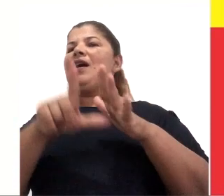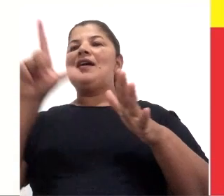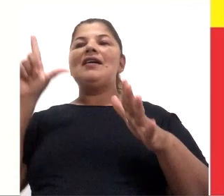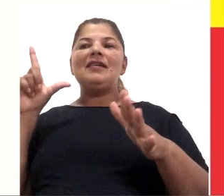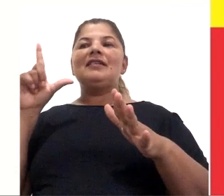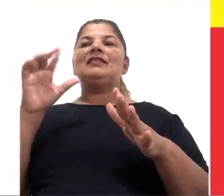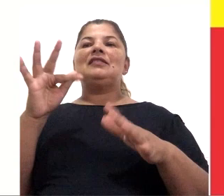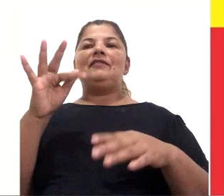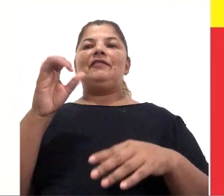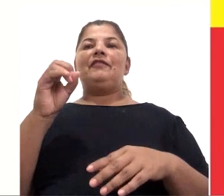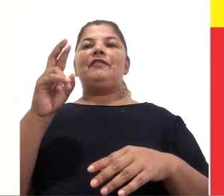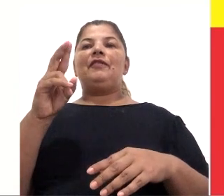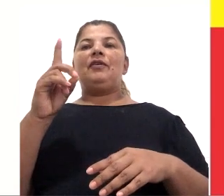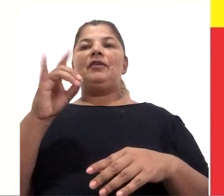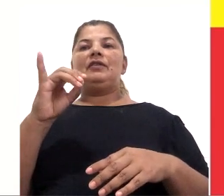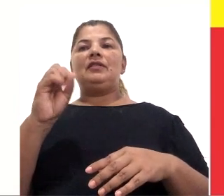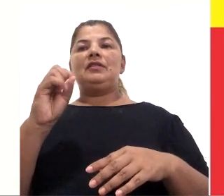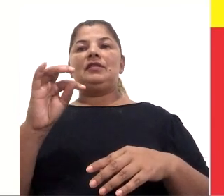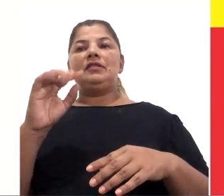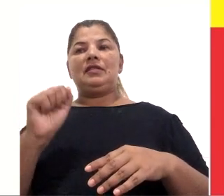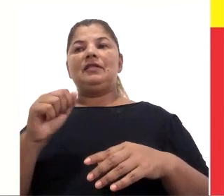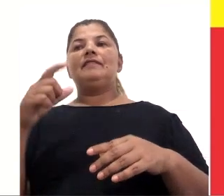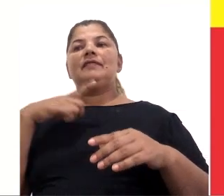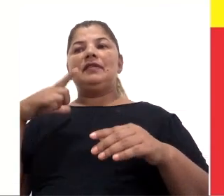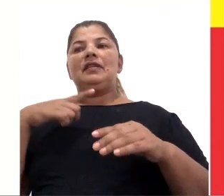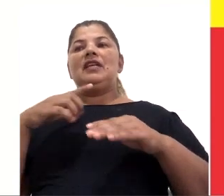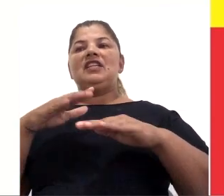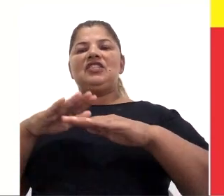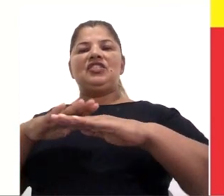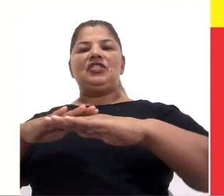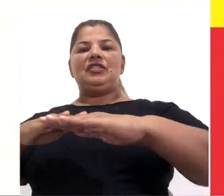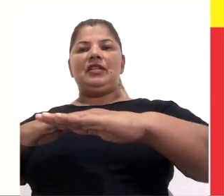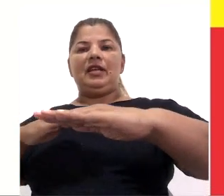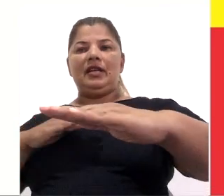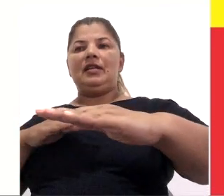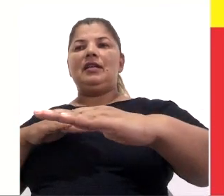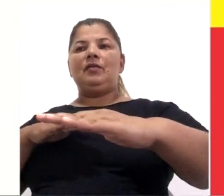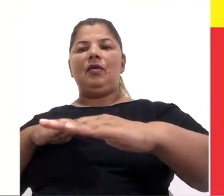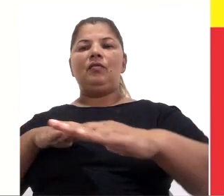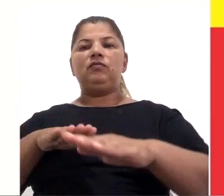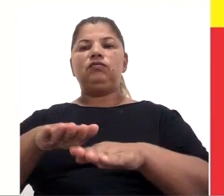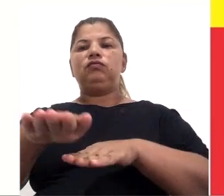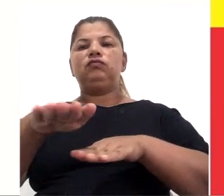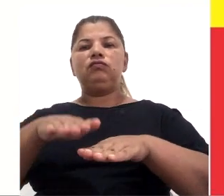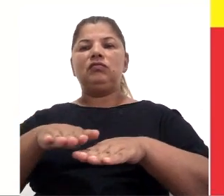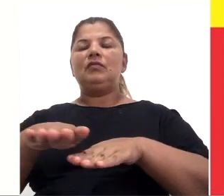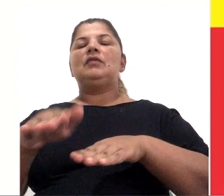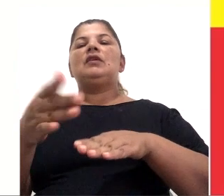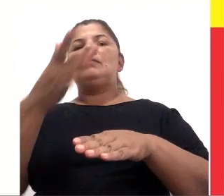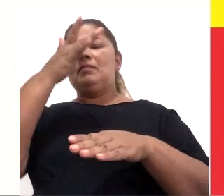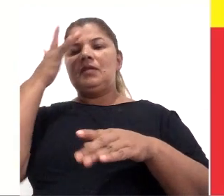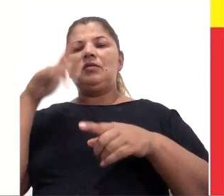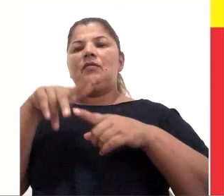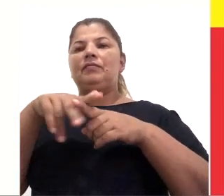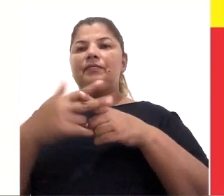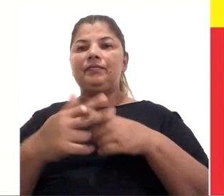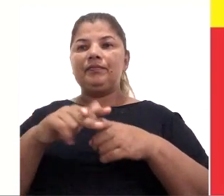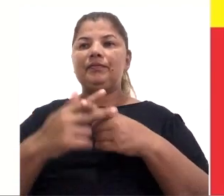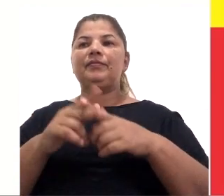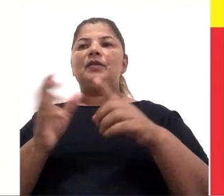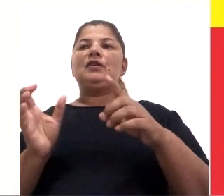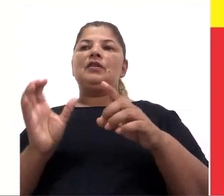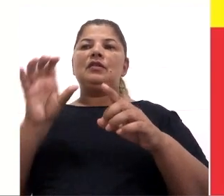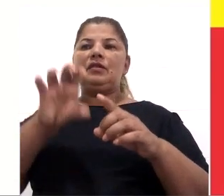gente viu a primeira imagem, que existia uma esteira, né, com muitos trabalhadores aí apertando parafusos,